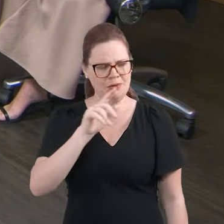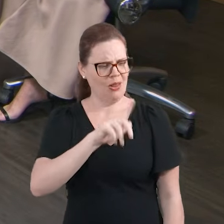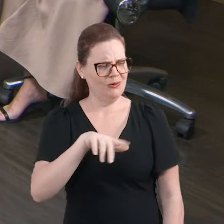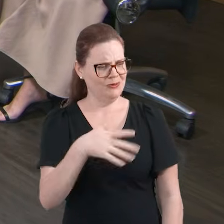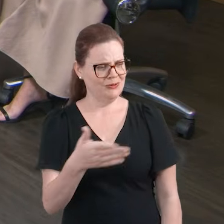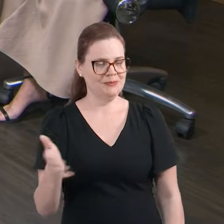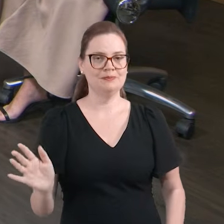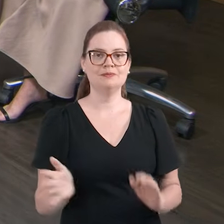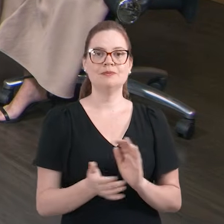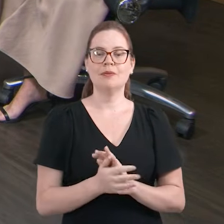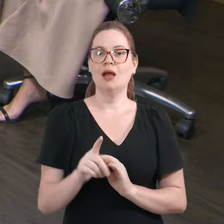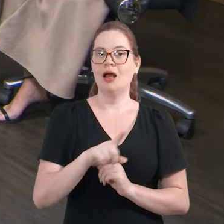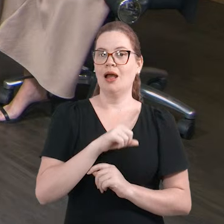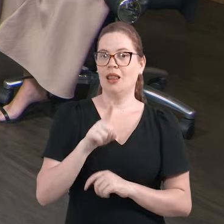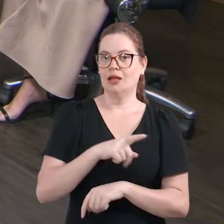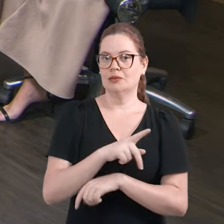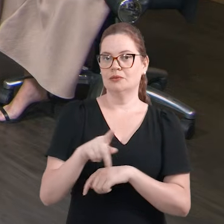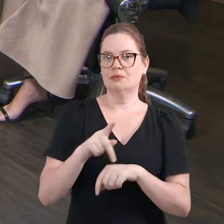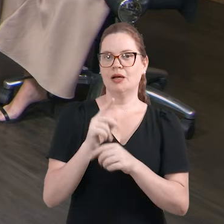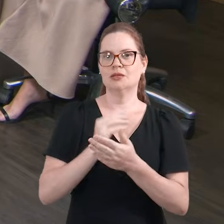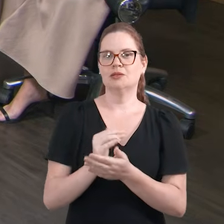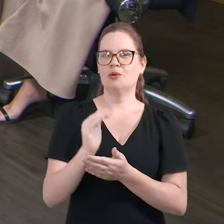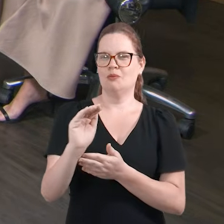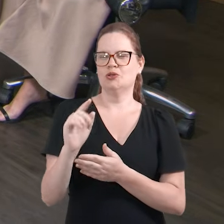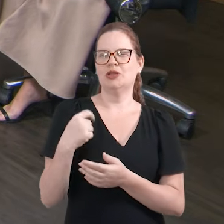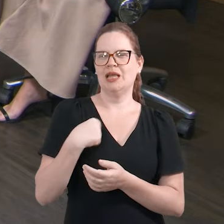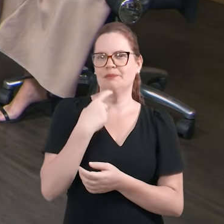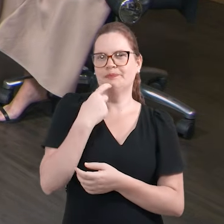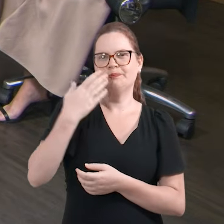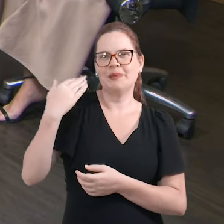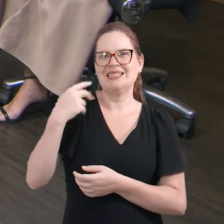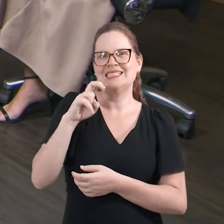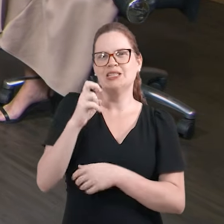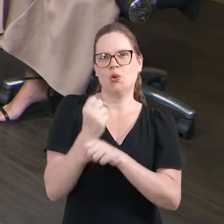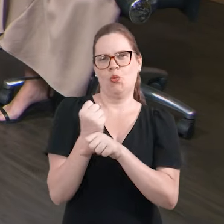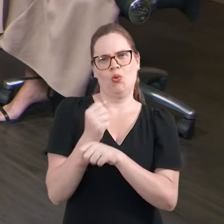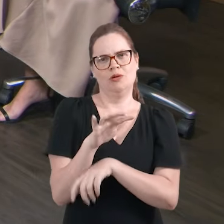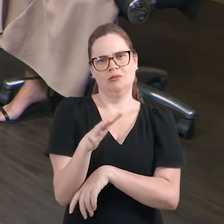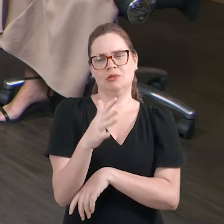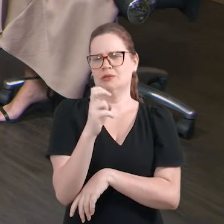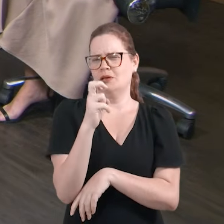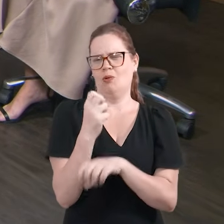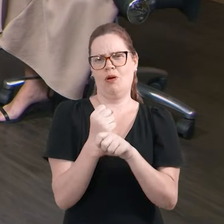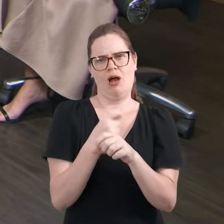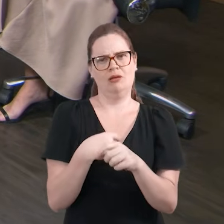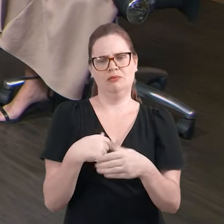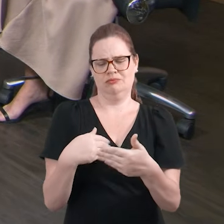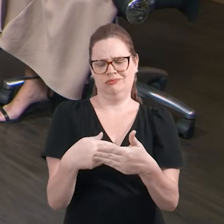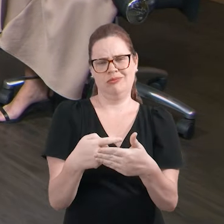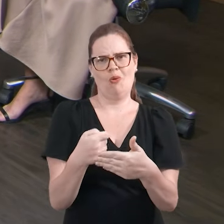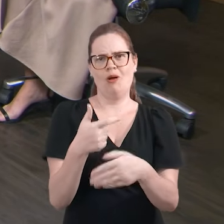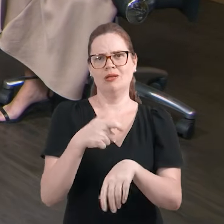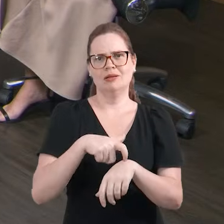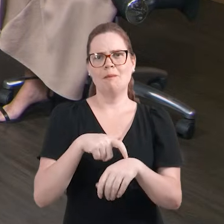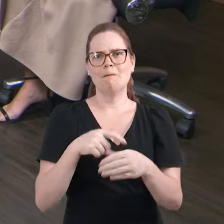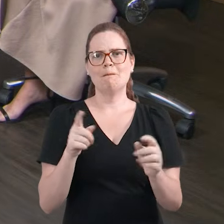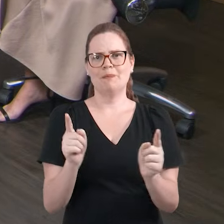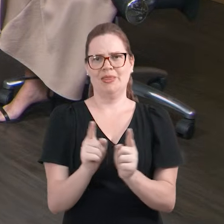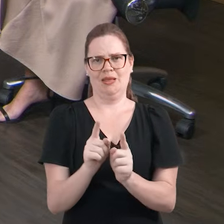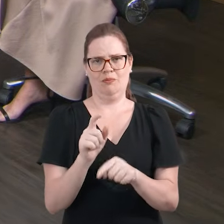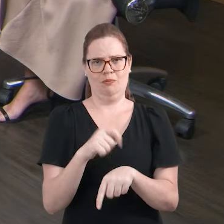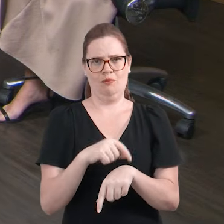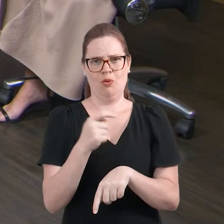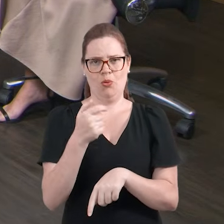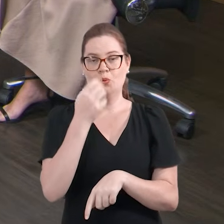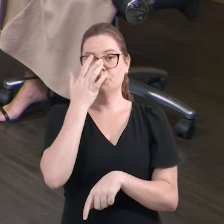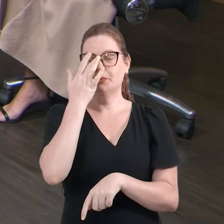A obra no nosso país iniciou há uns 25 anos, mais ou menos, por um contato que um pastor da nossa igreja